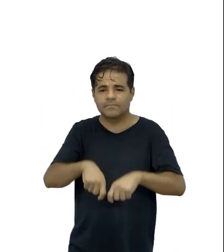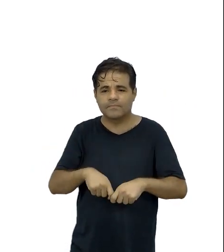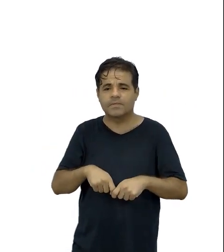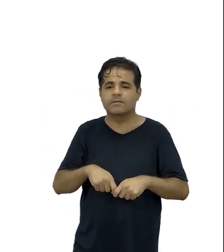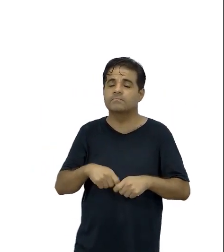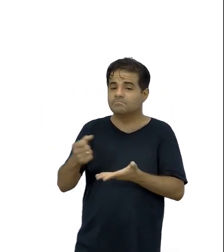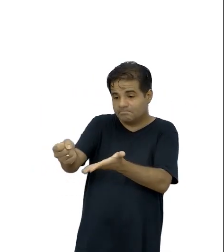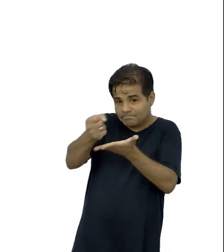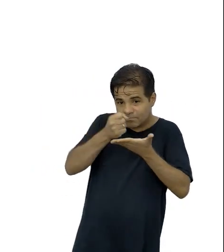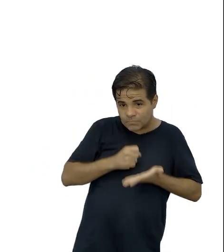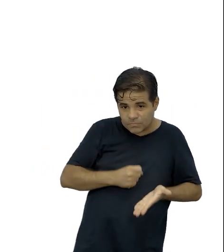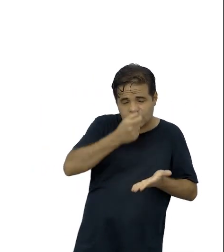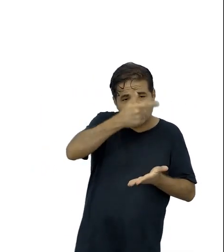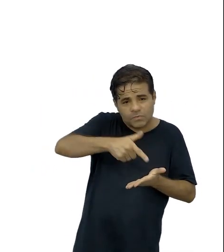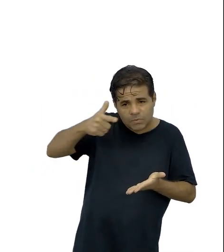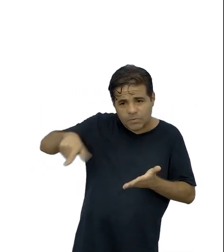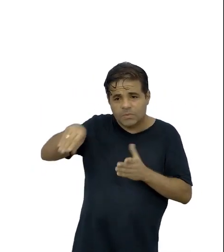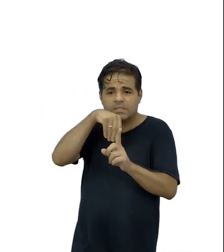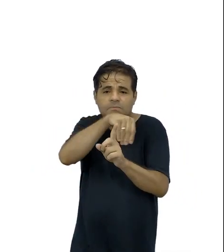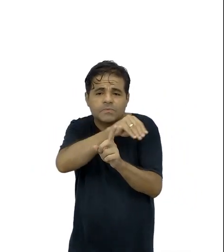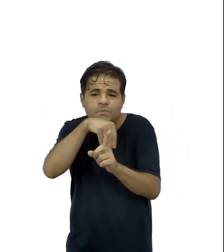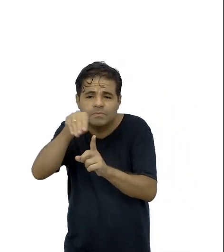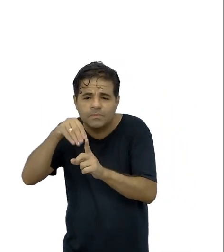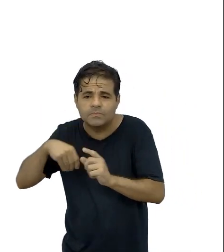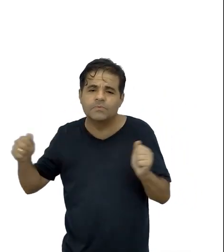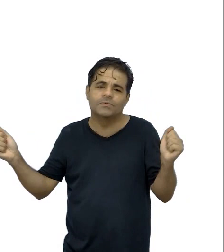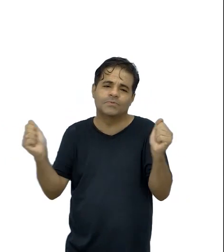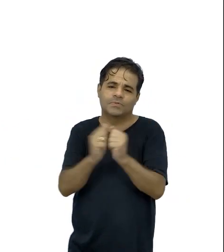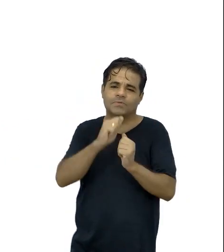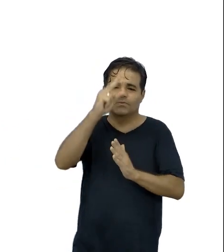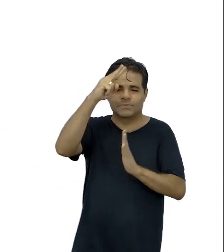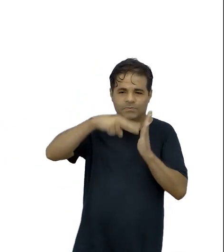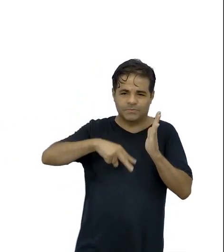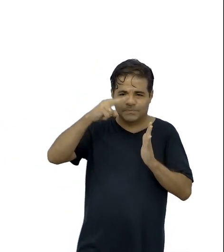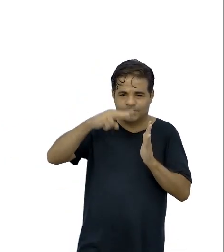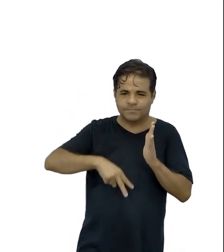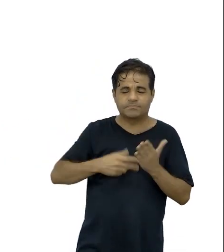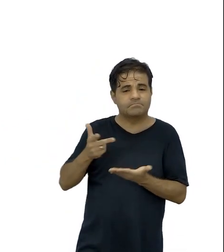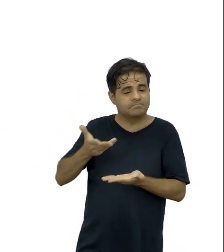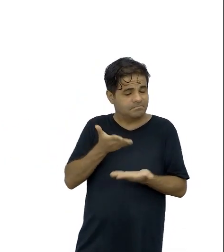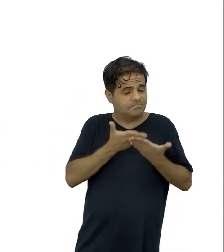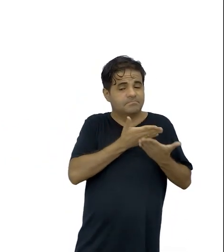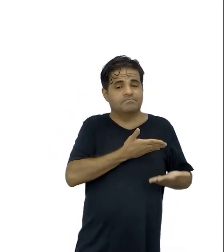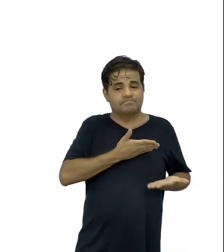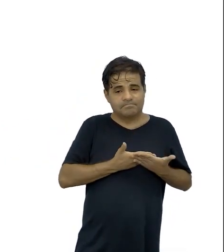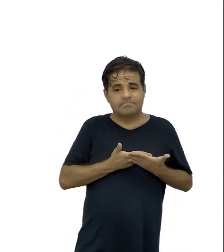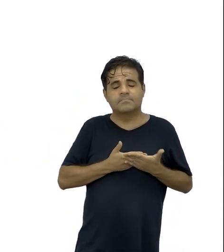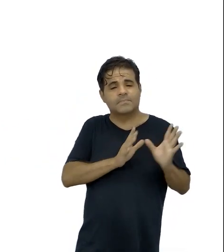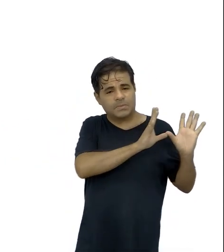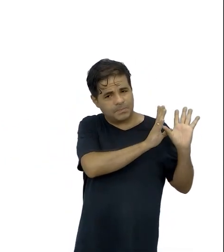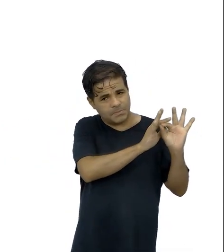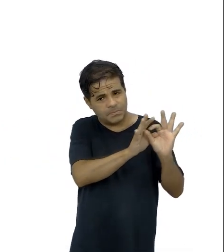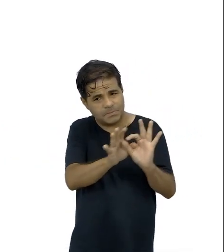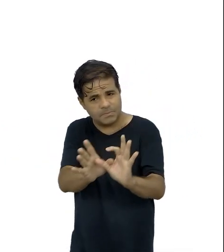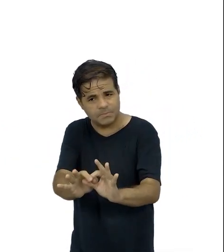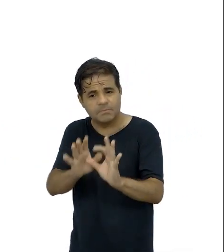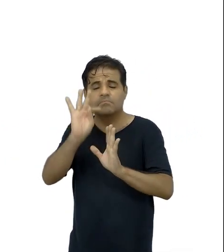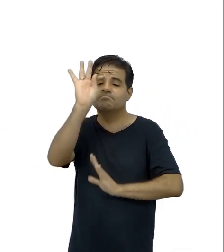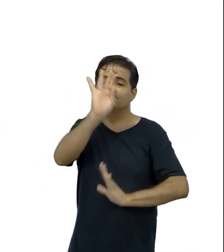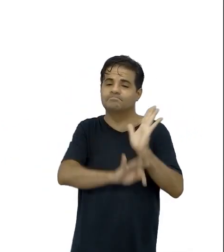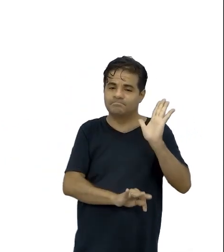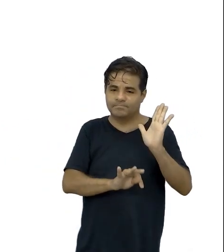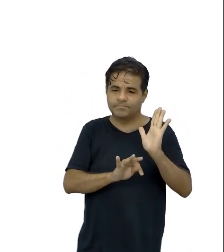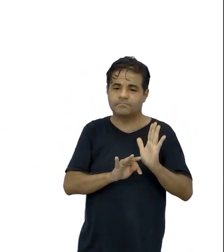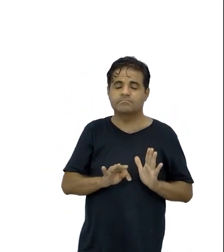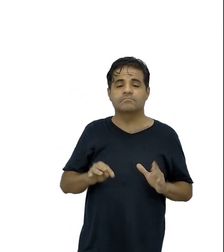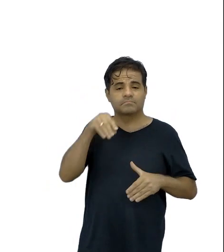vamos trazendo outras mediações junto à leitura desses estudantes. A contextualização do texto, que consiste